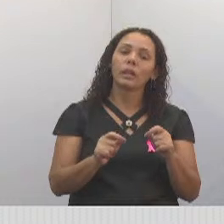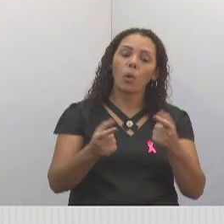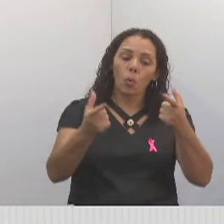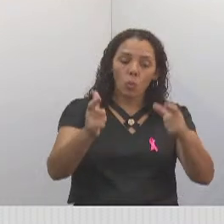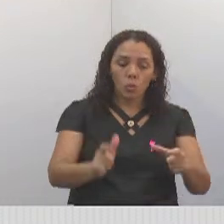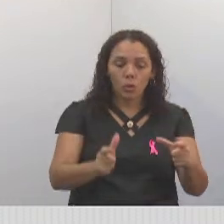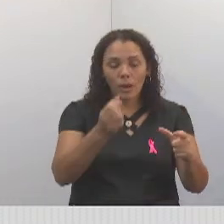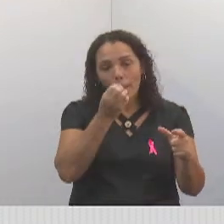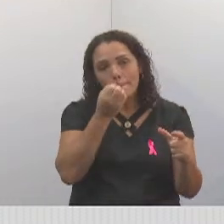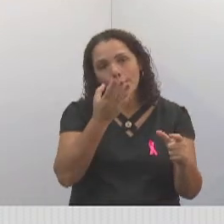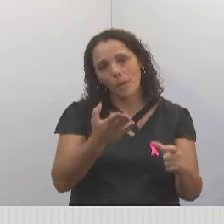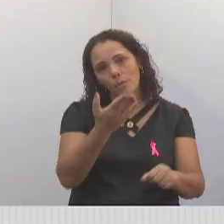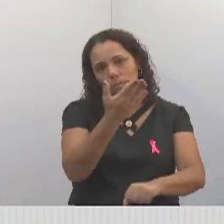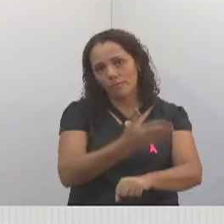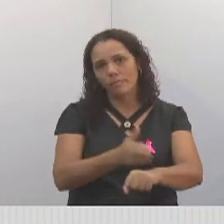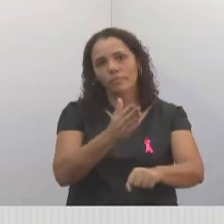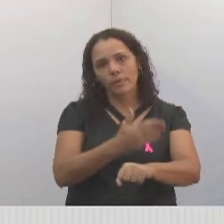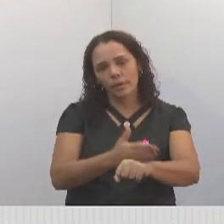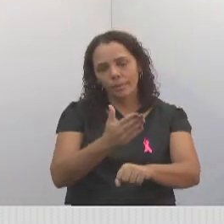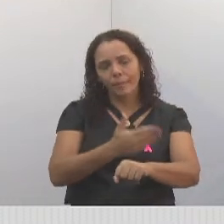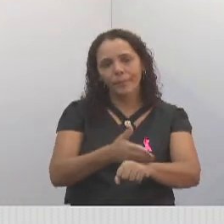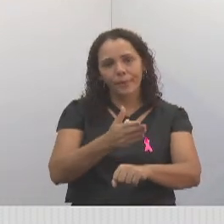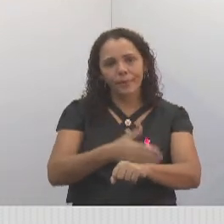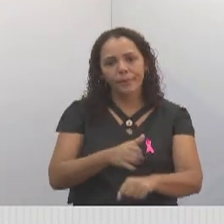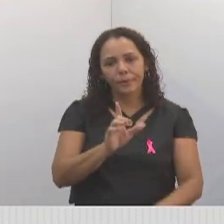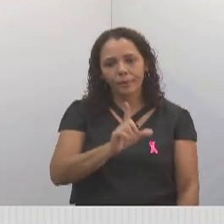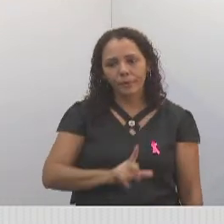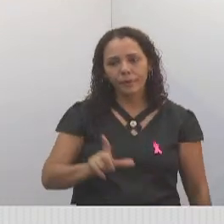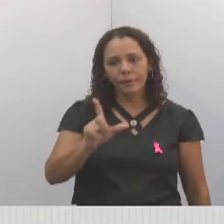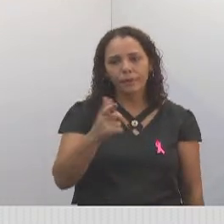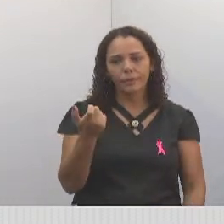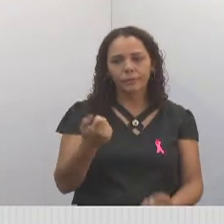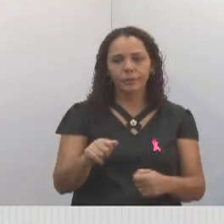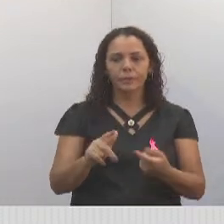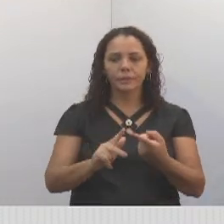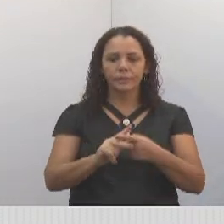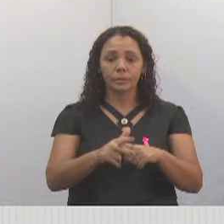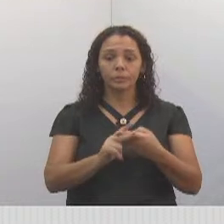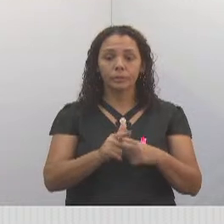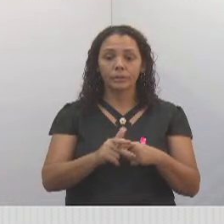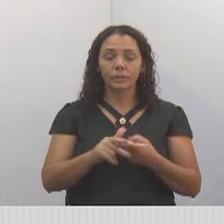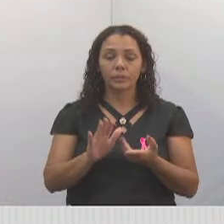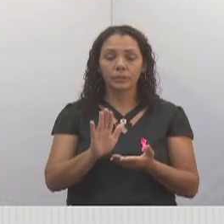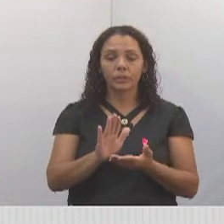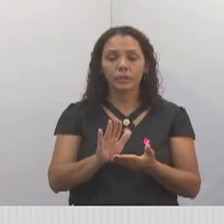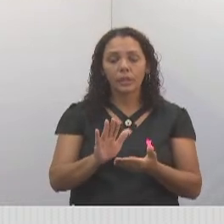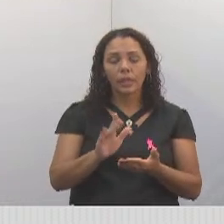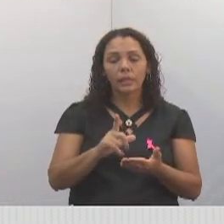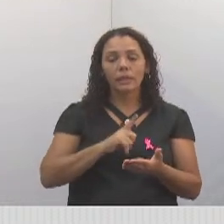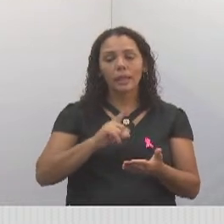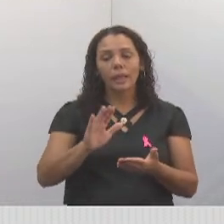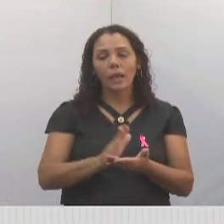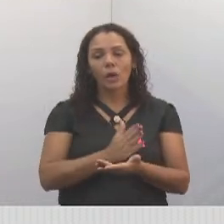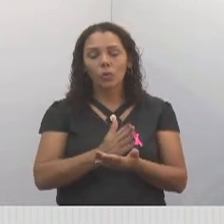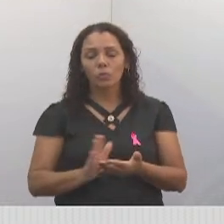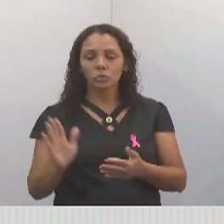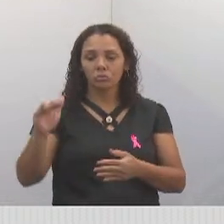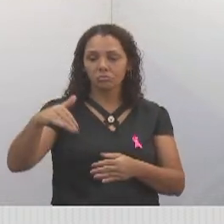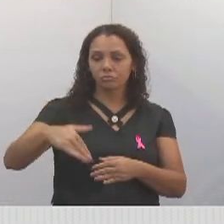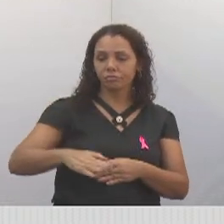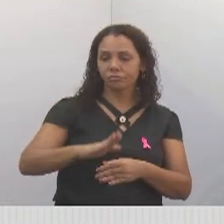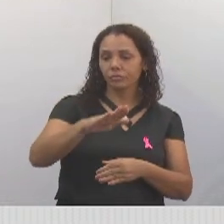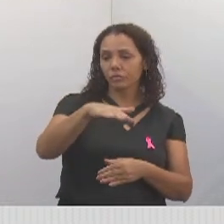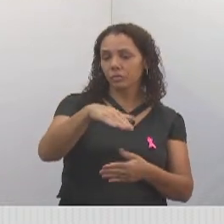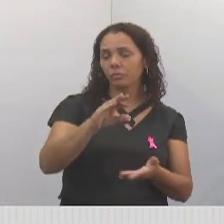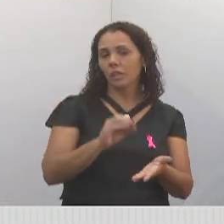prática, isso é óbvio. E a pista precisa de uma manutenção. Tem algumas curvas sem o